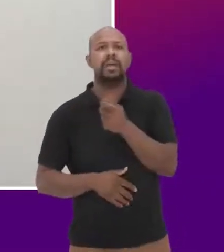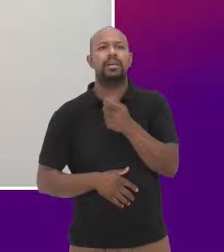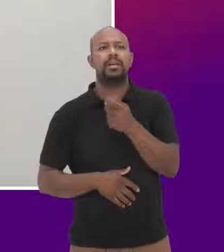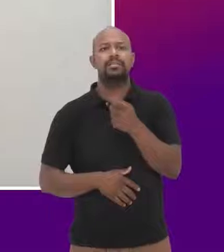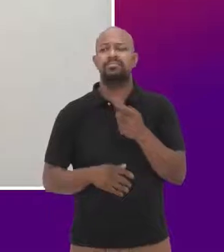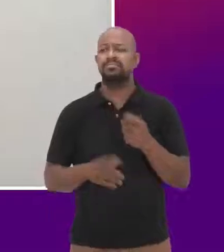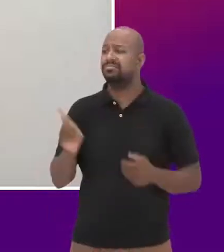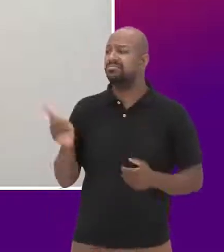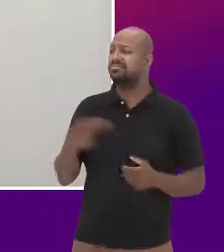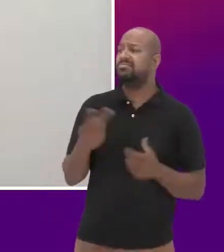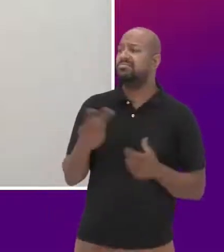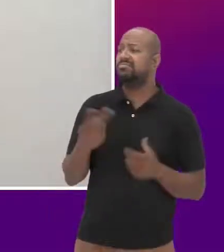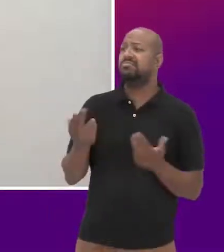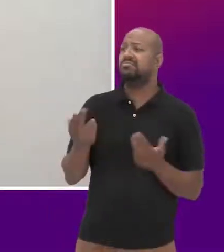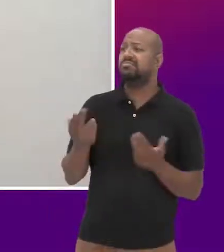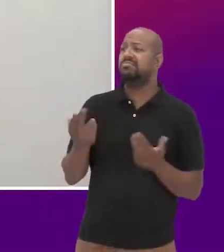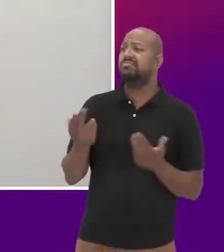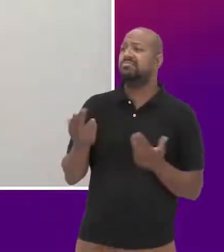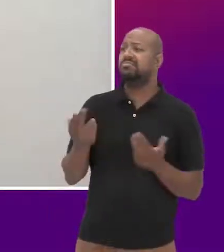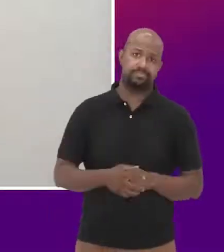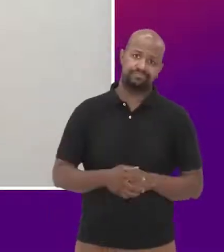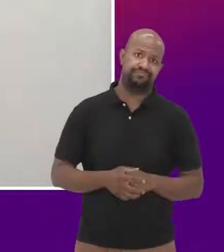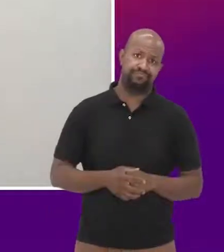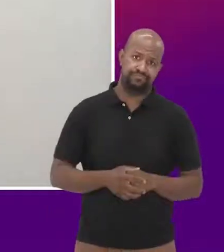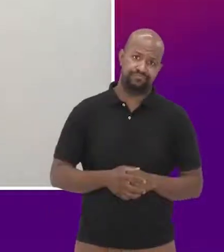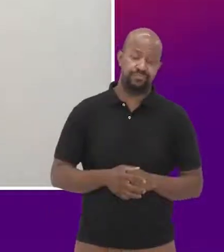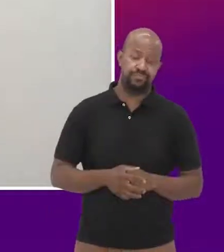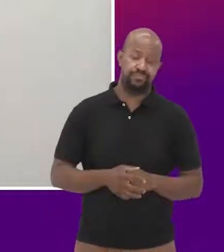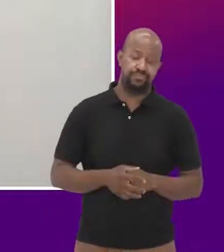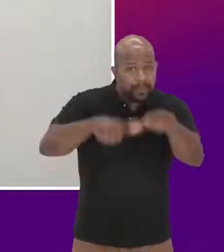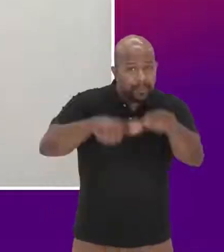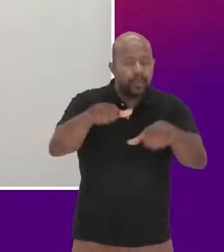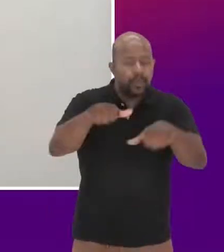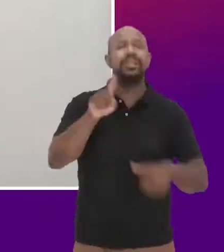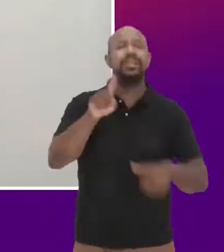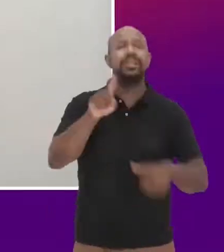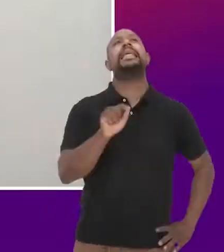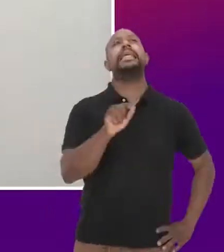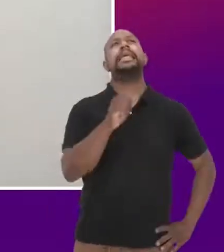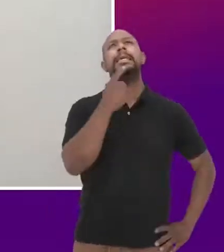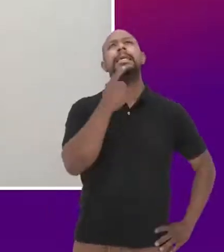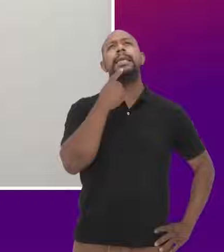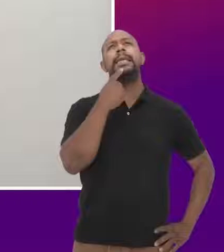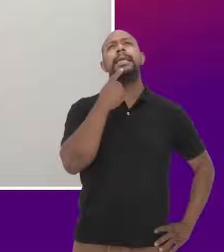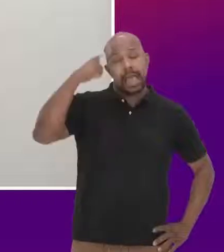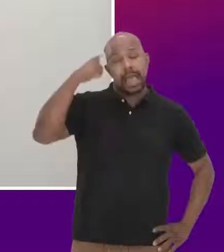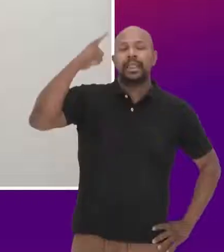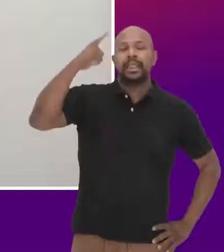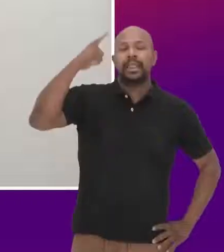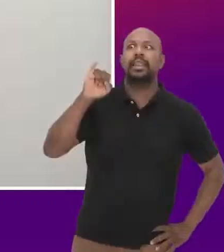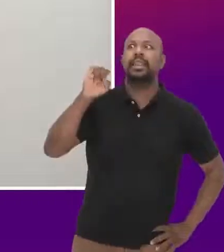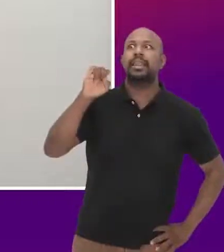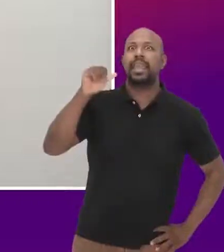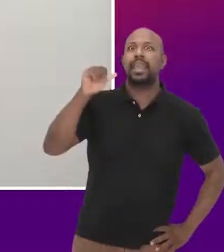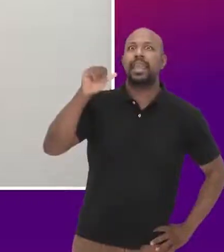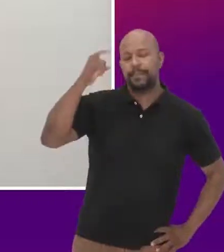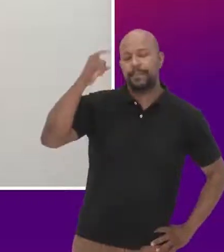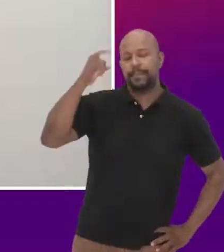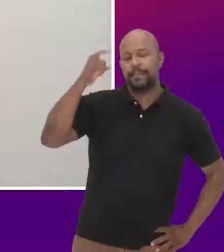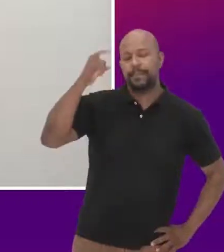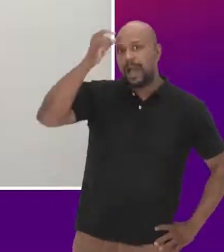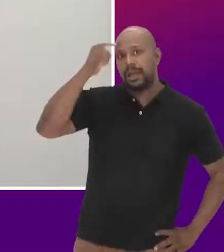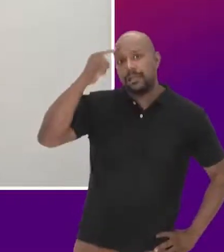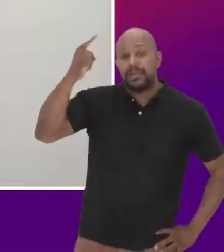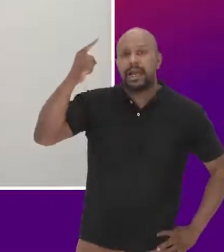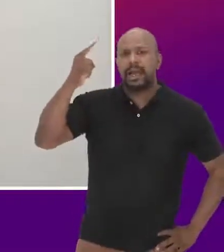acontece absolutamente nada. O que muda é que a grande ideia, durante